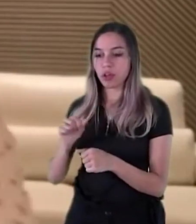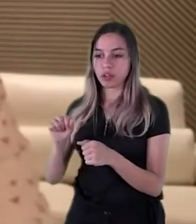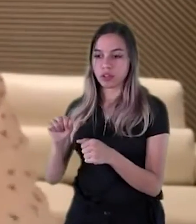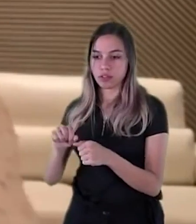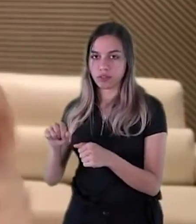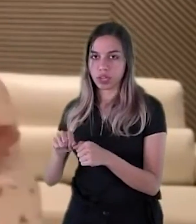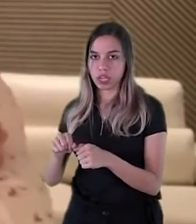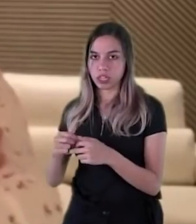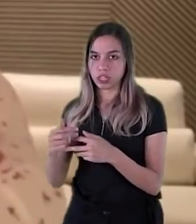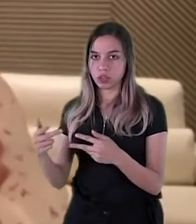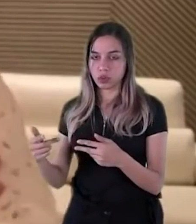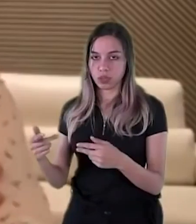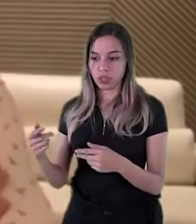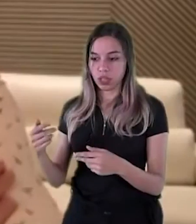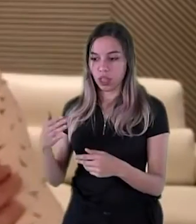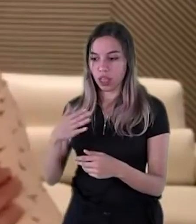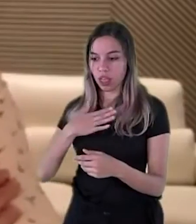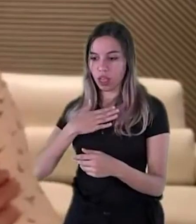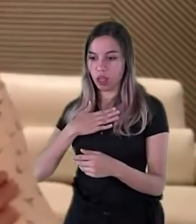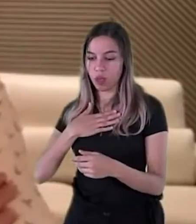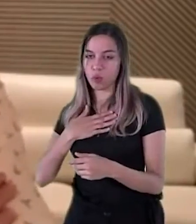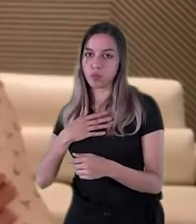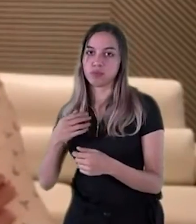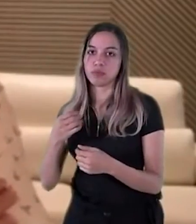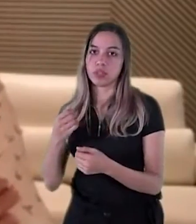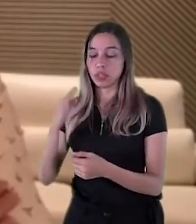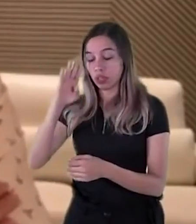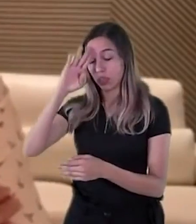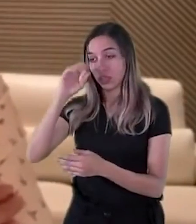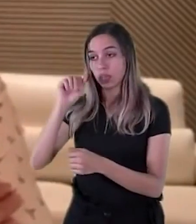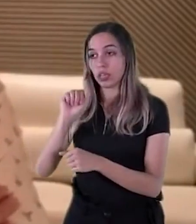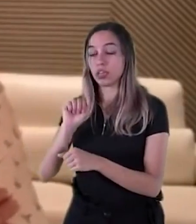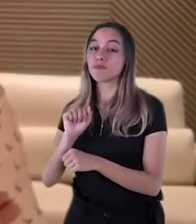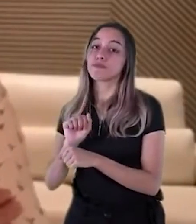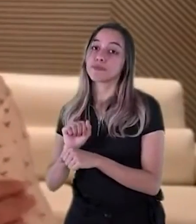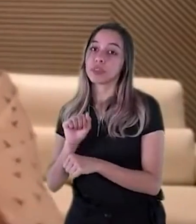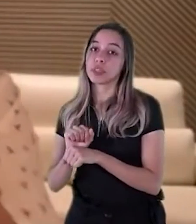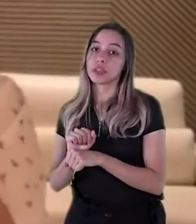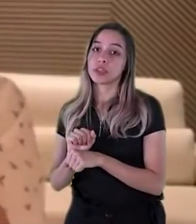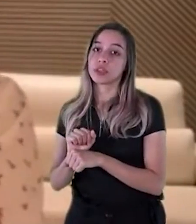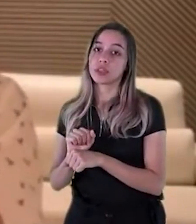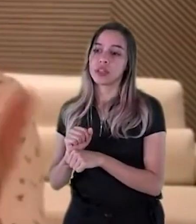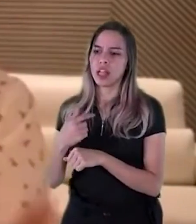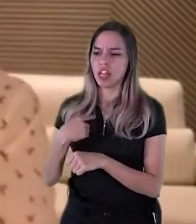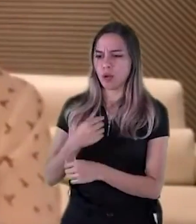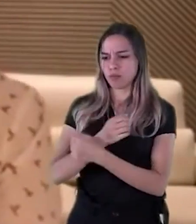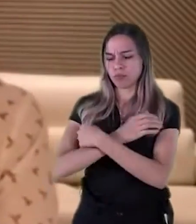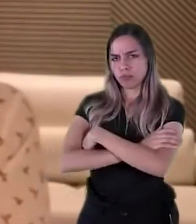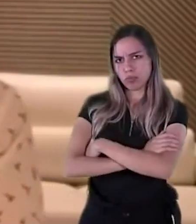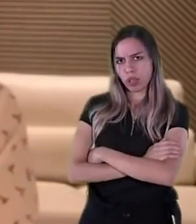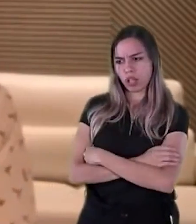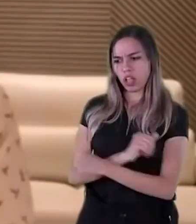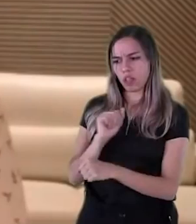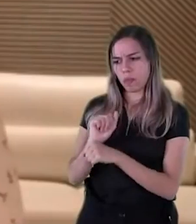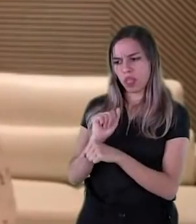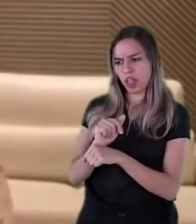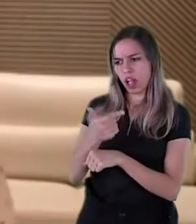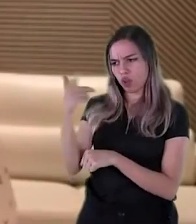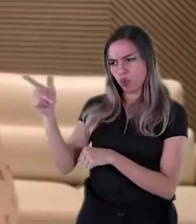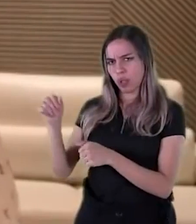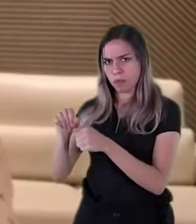espero. Não é cruzar os braços, eu tenho esperança de que isso aconteça. Não, eu estou esperando fazendo a minha